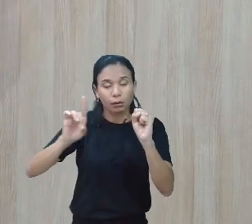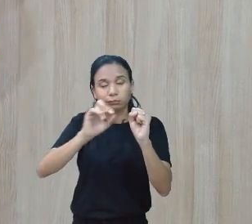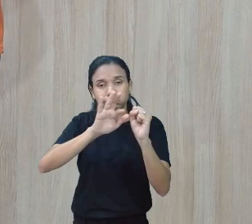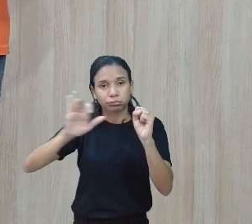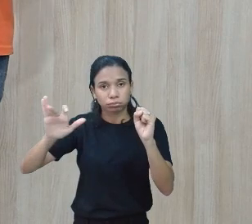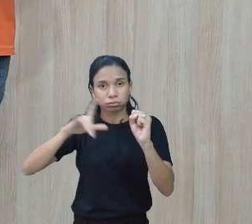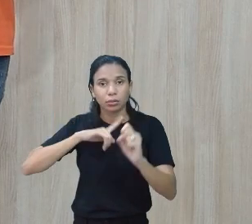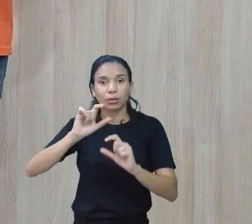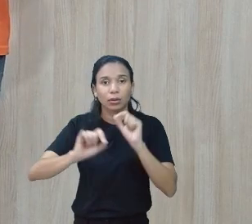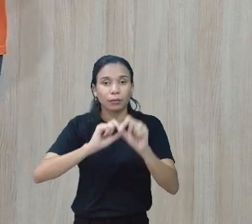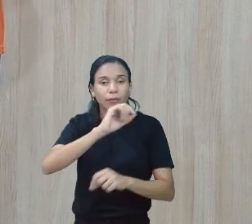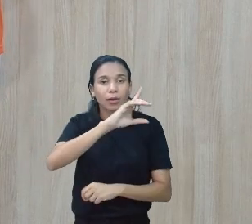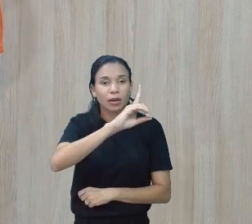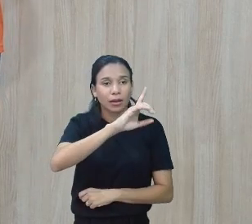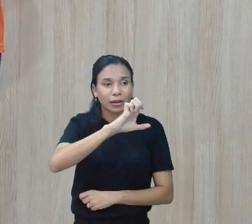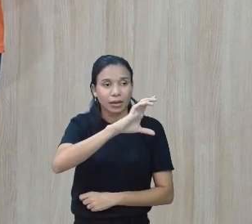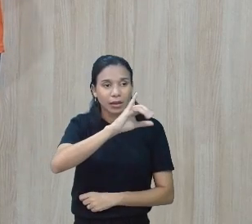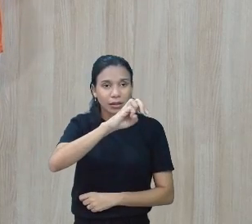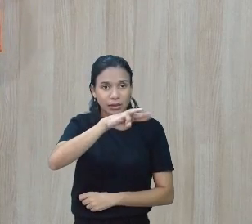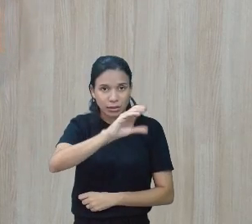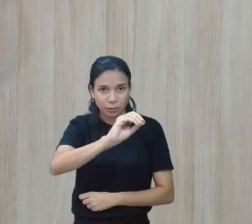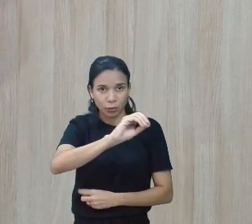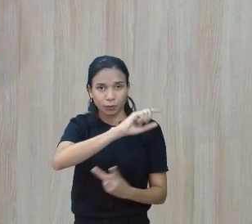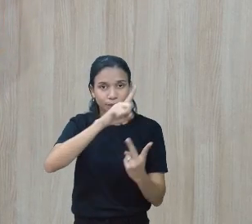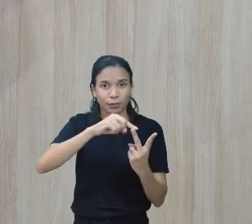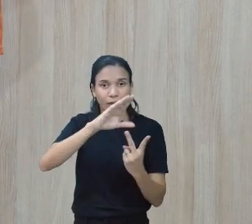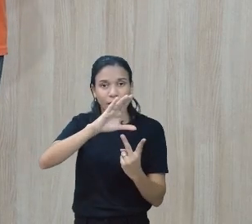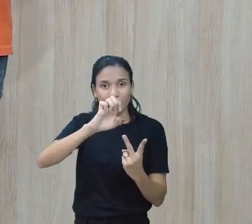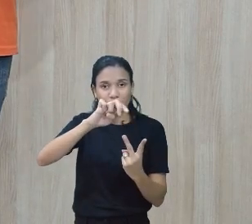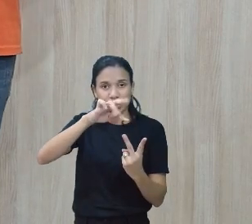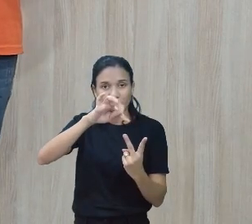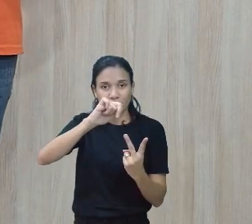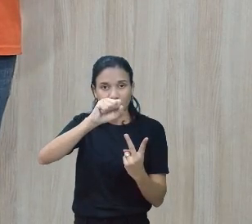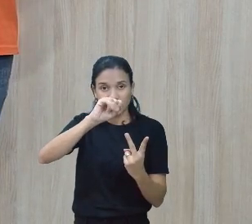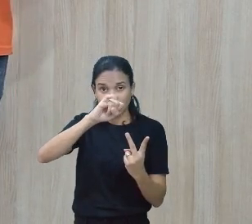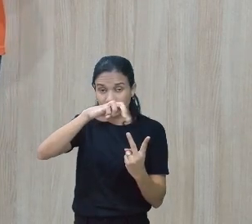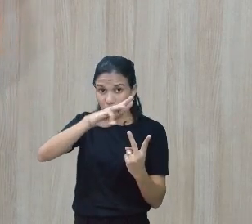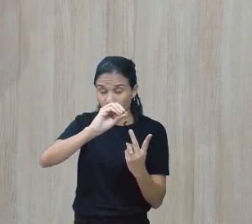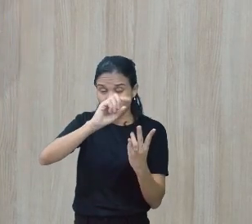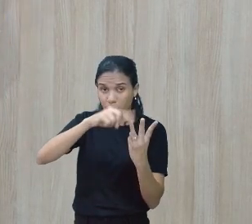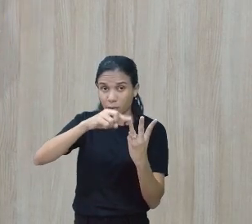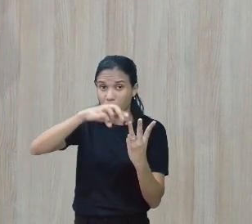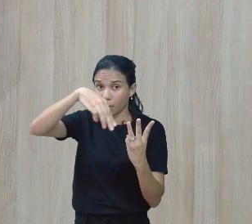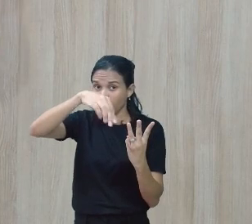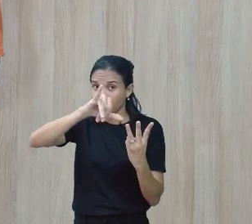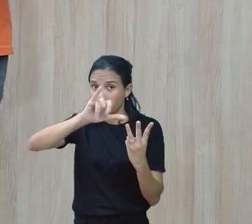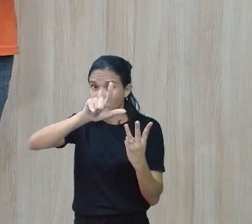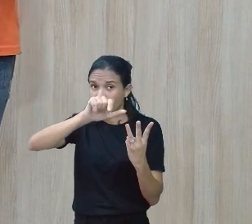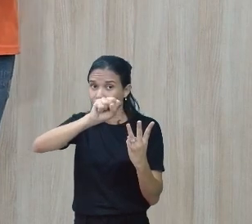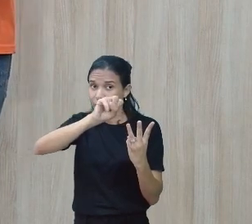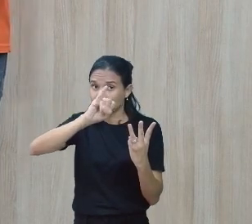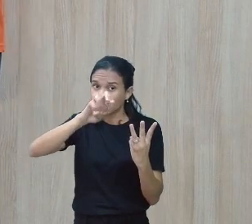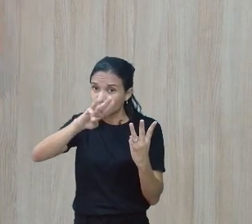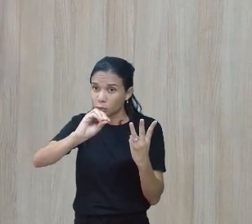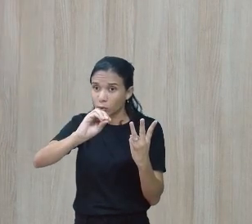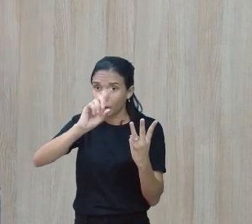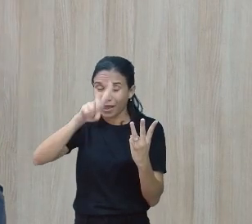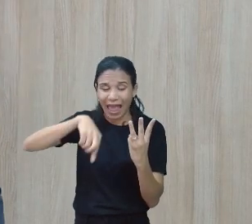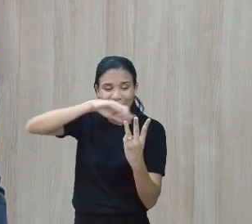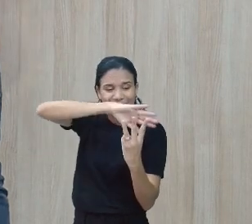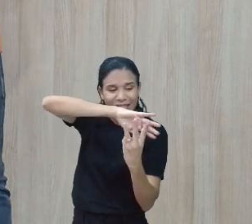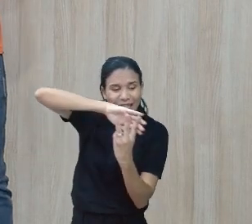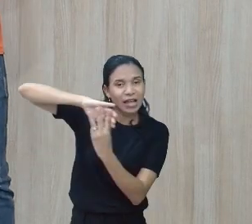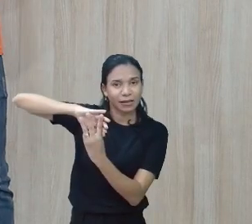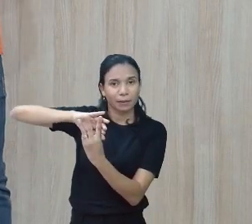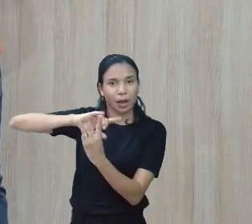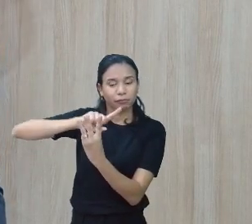nós temos décimo, centésimo e milésimo, ok? É justamente sobre essa parte decimal